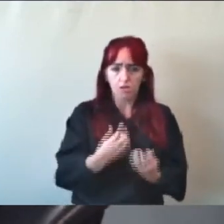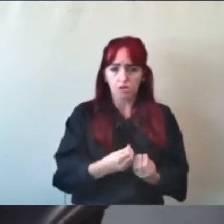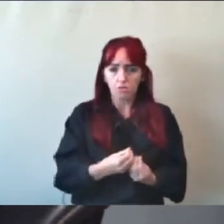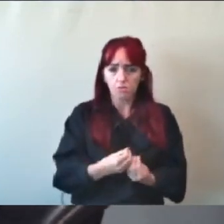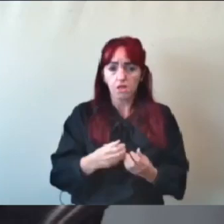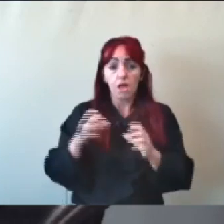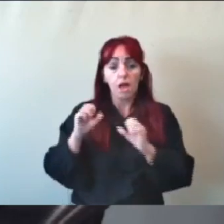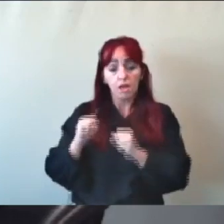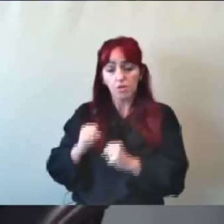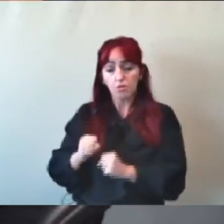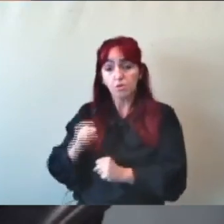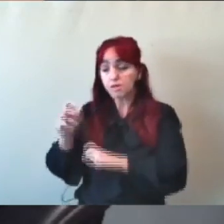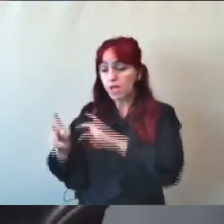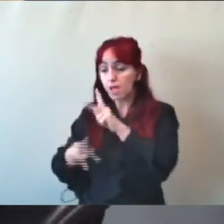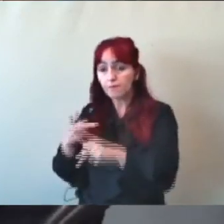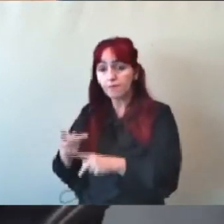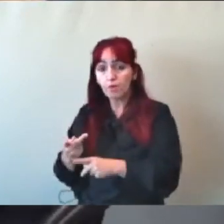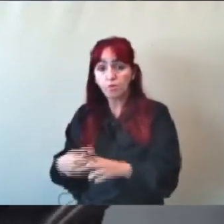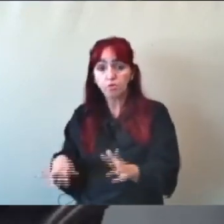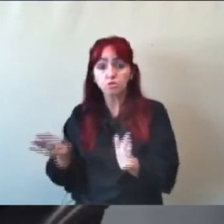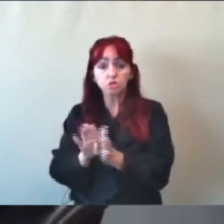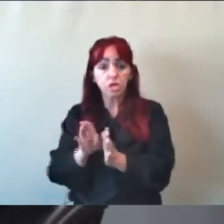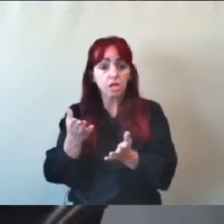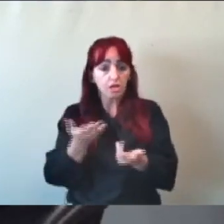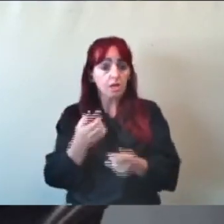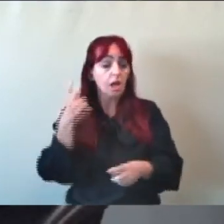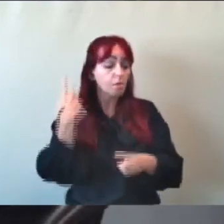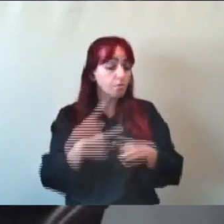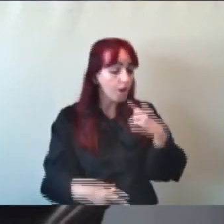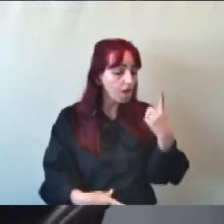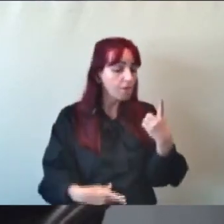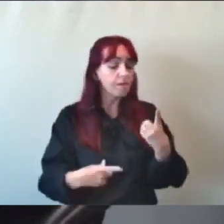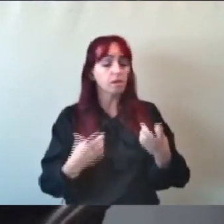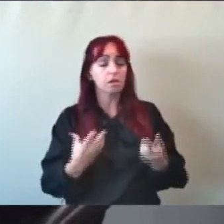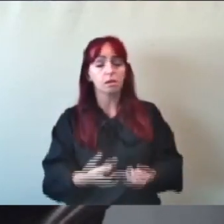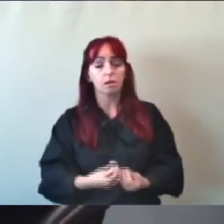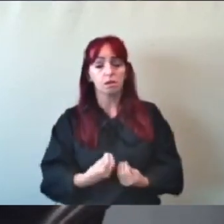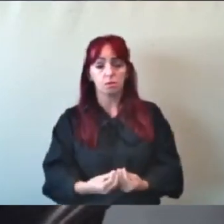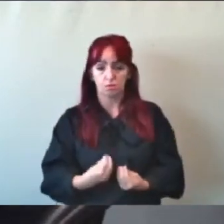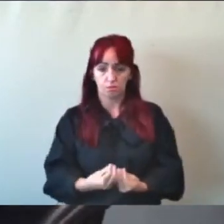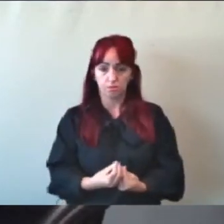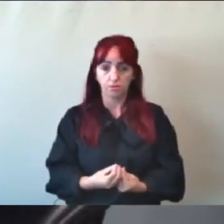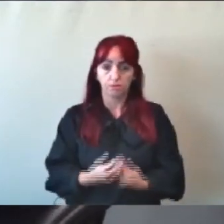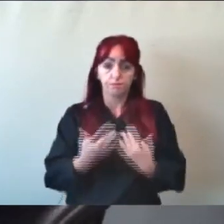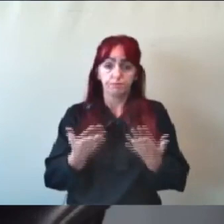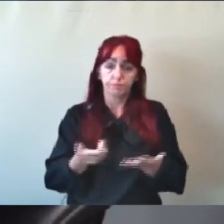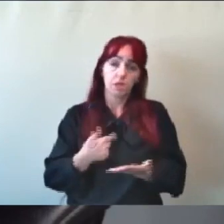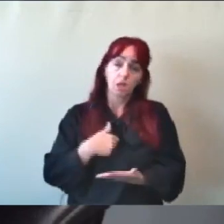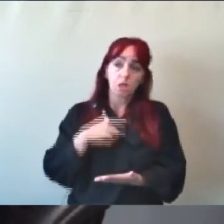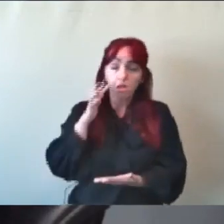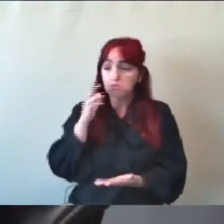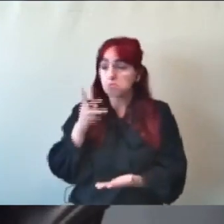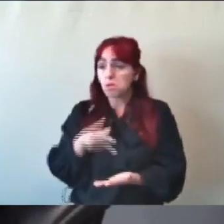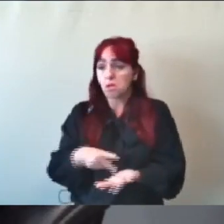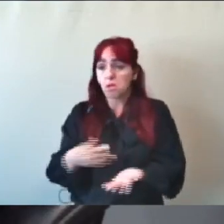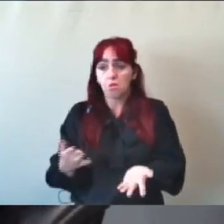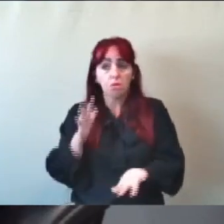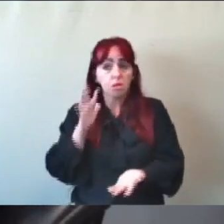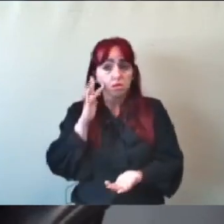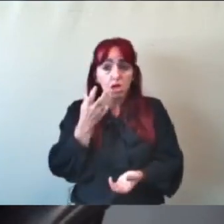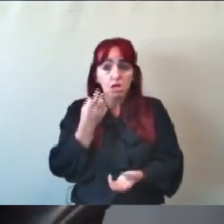quer proibir na cara dura. Então, eu realmente fico assim, pasmo, porque é mais